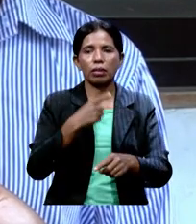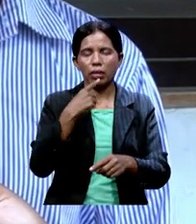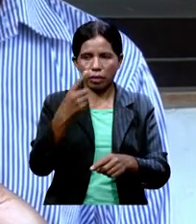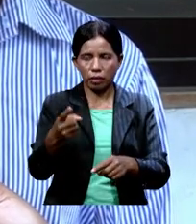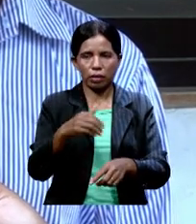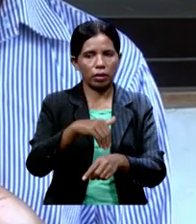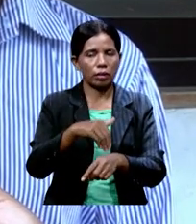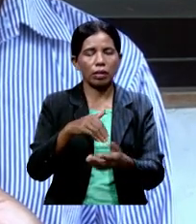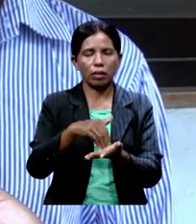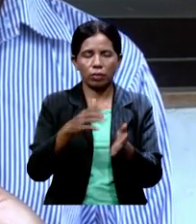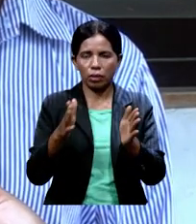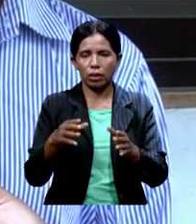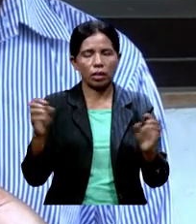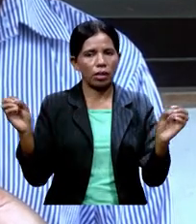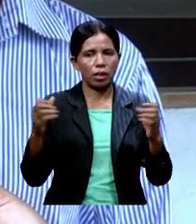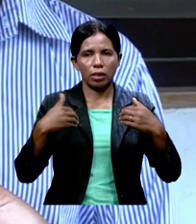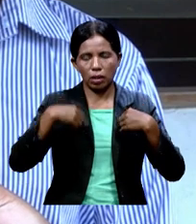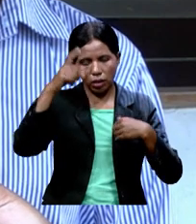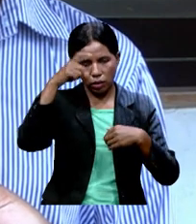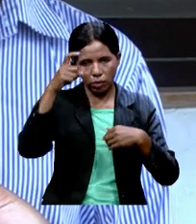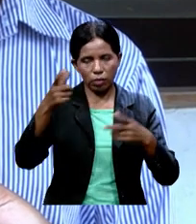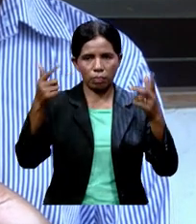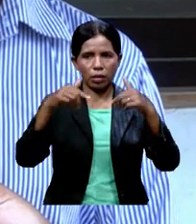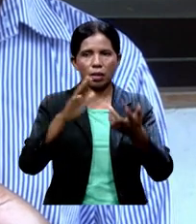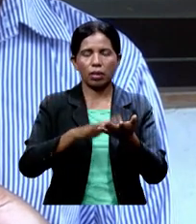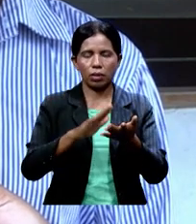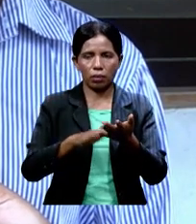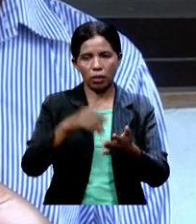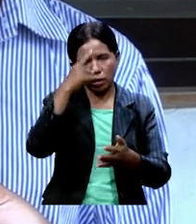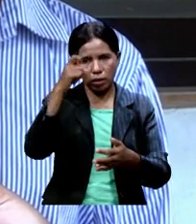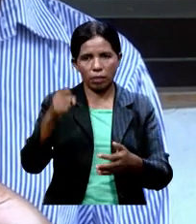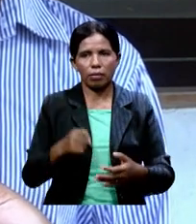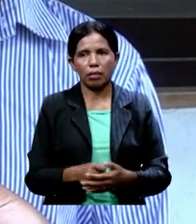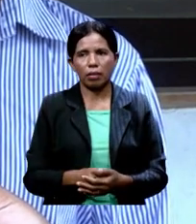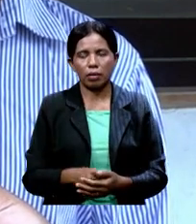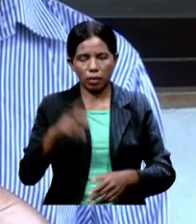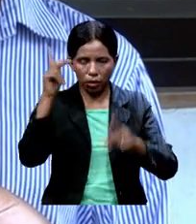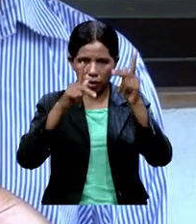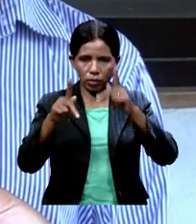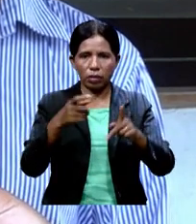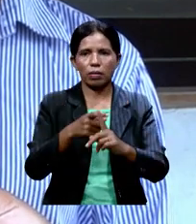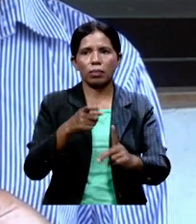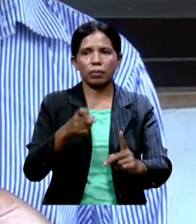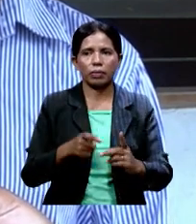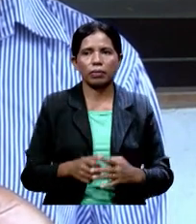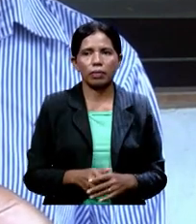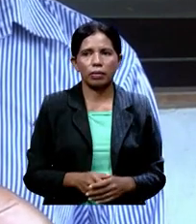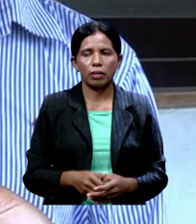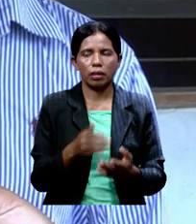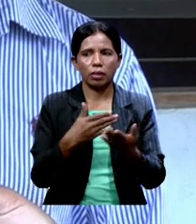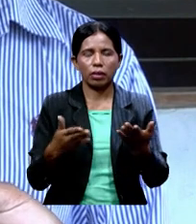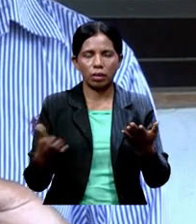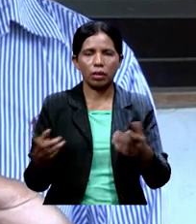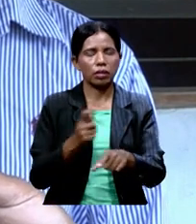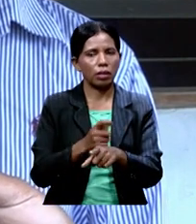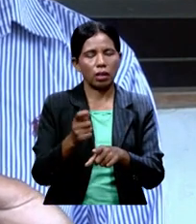estudante lá de um ia a não embarcar tu mais escola e técnico vocacional também causa né, o se equipamento prática